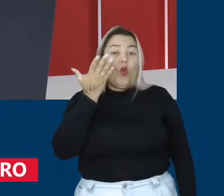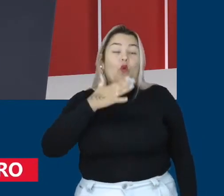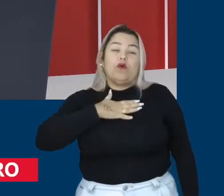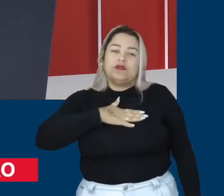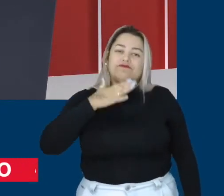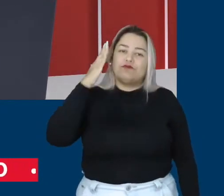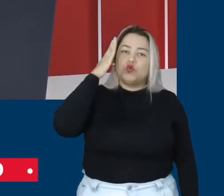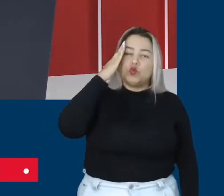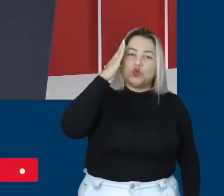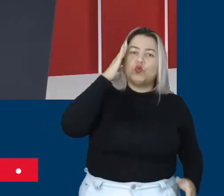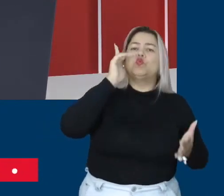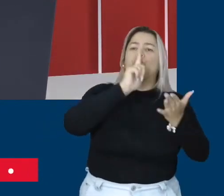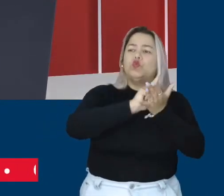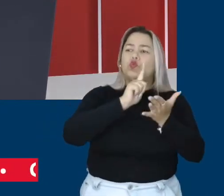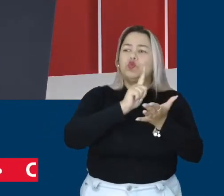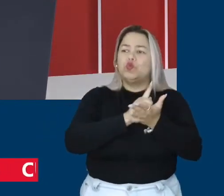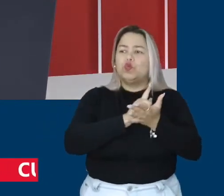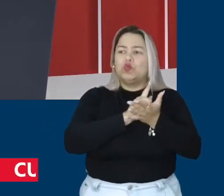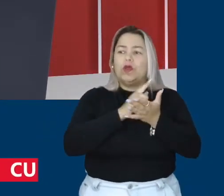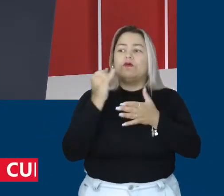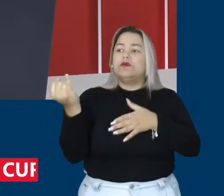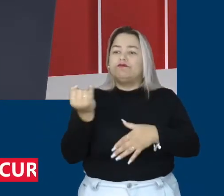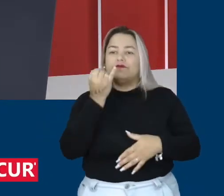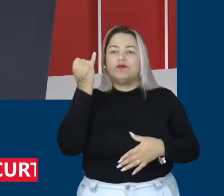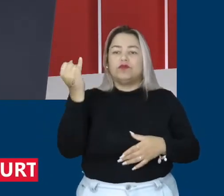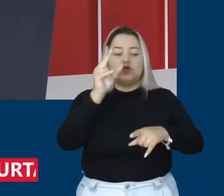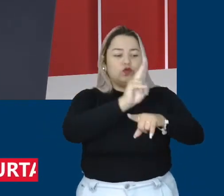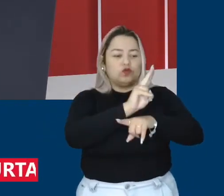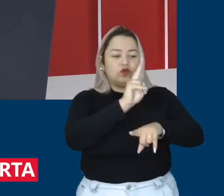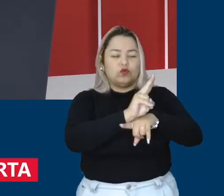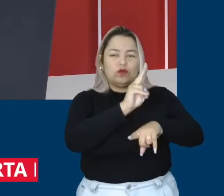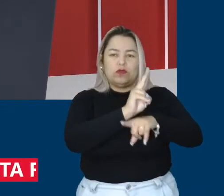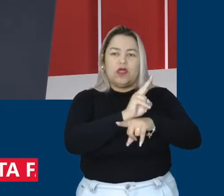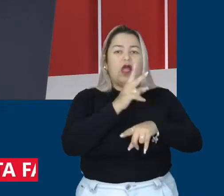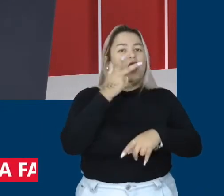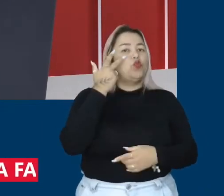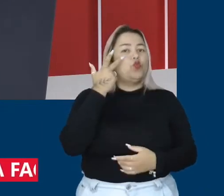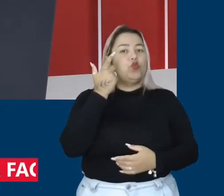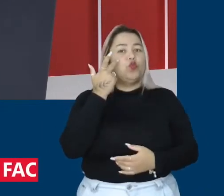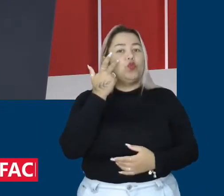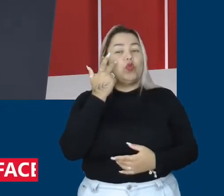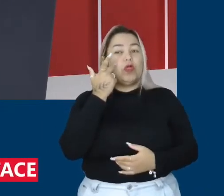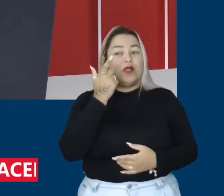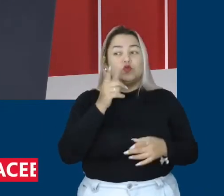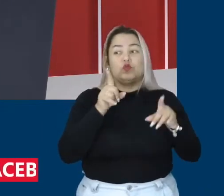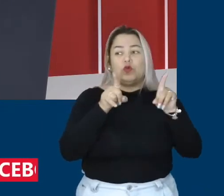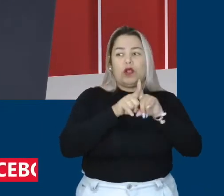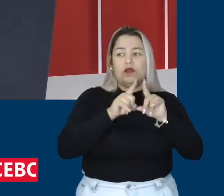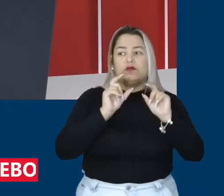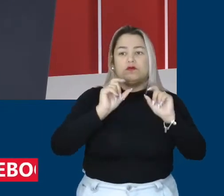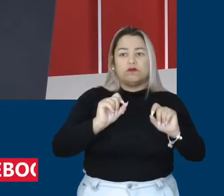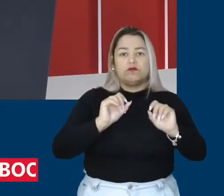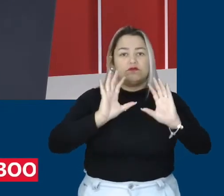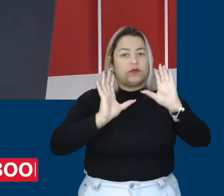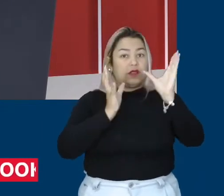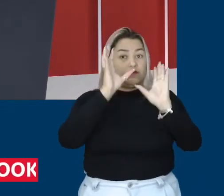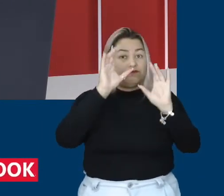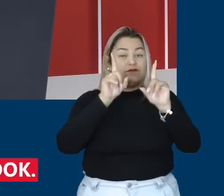Brasil tem na luta pela conservação dos recursos naturais e no enfrentamento da crise